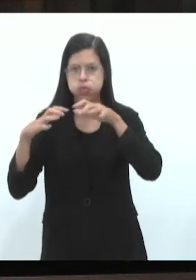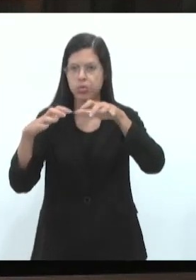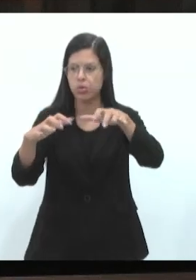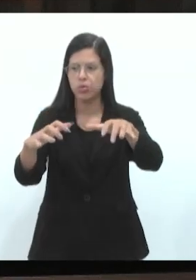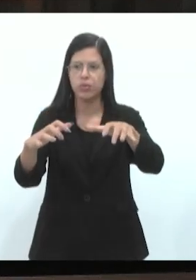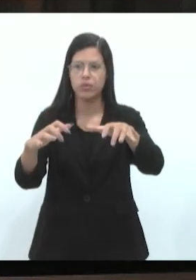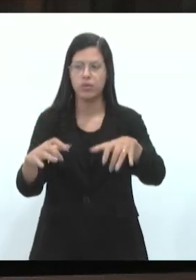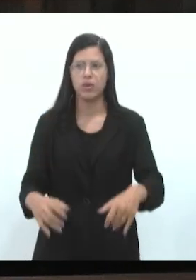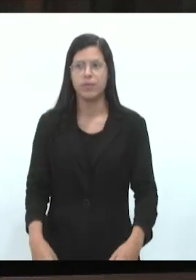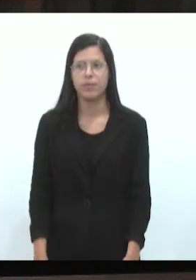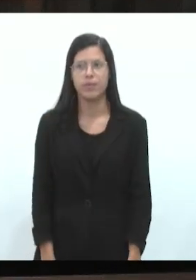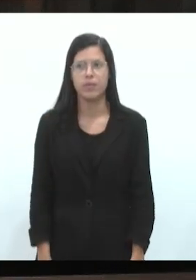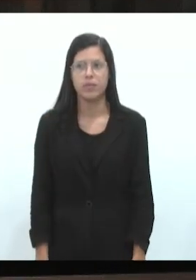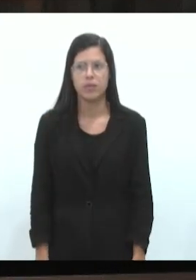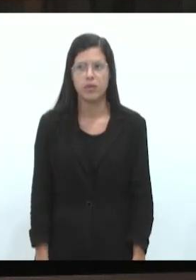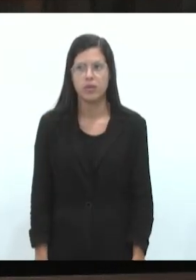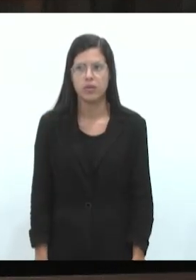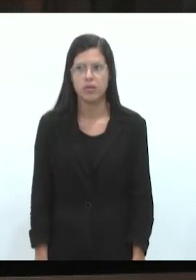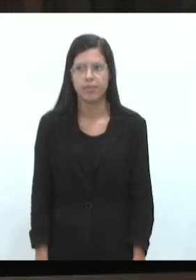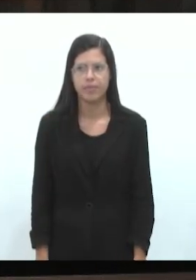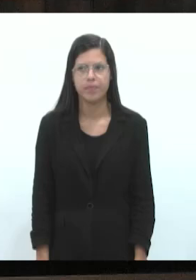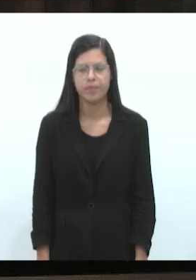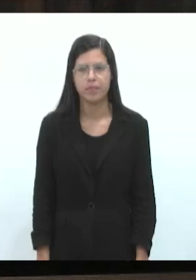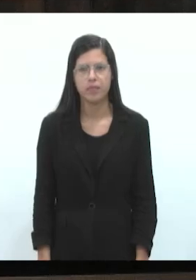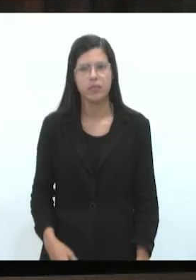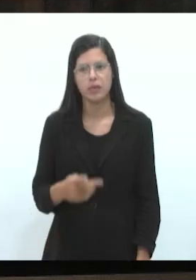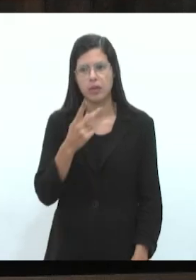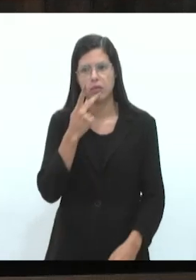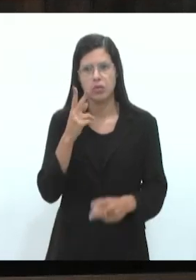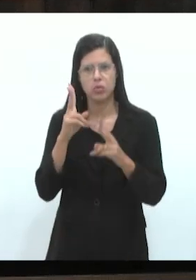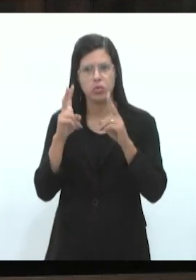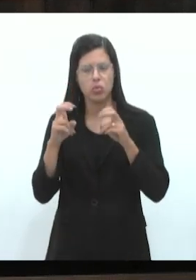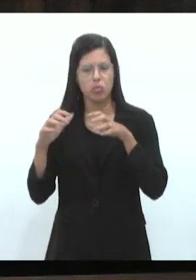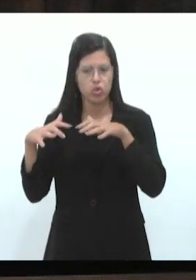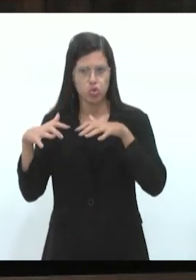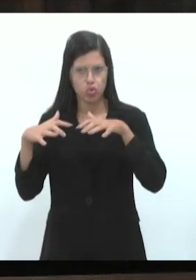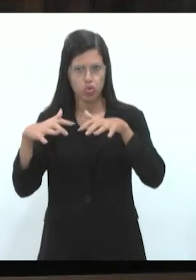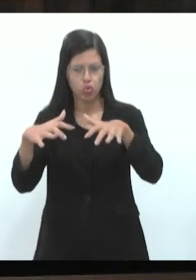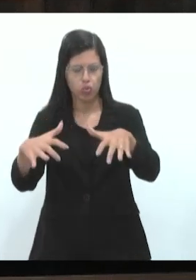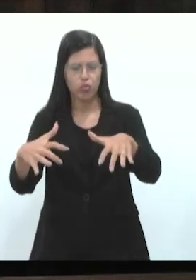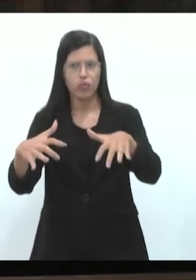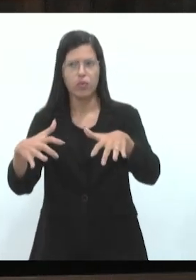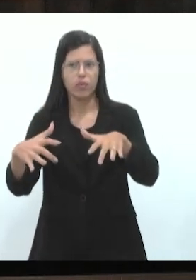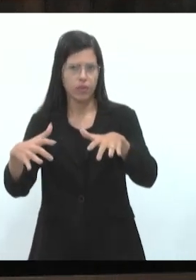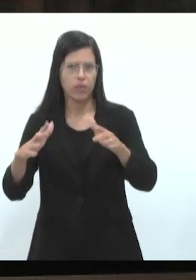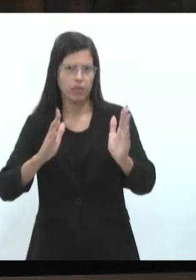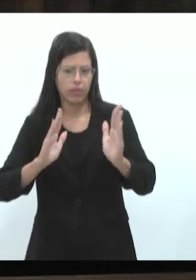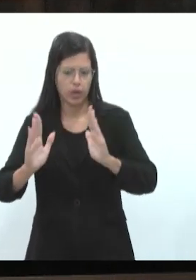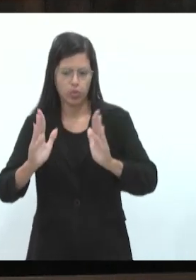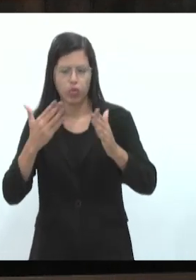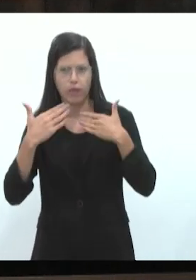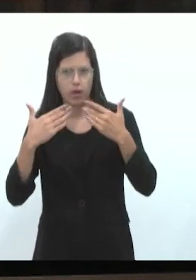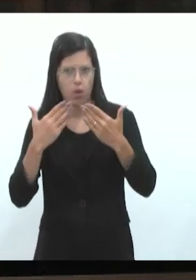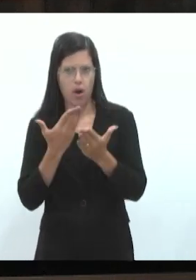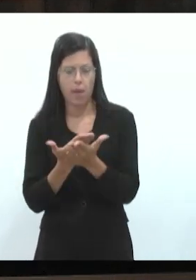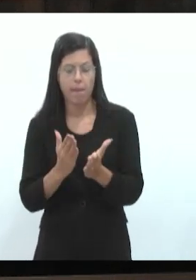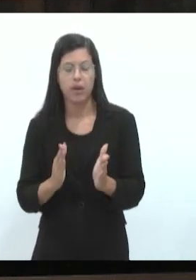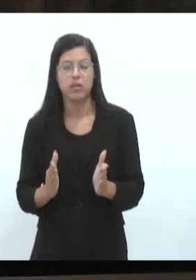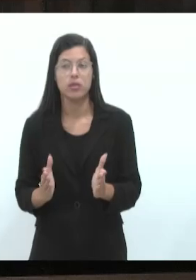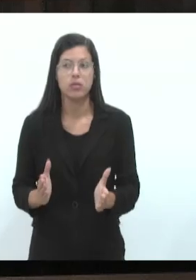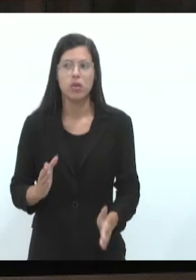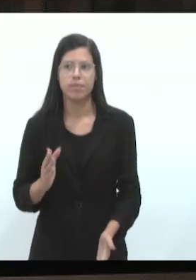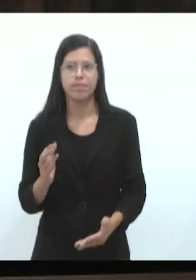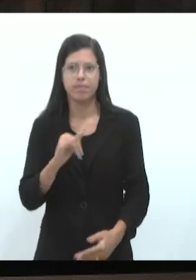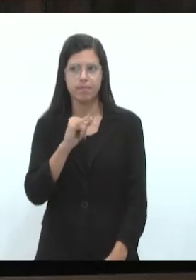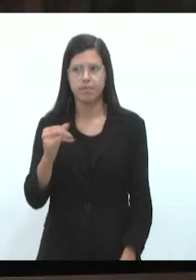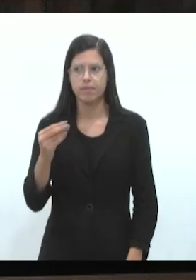fazendo essa menção às chuvas que vão encerrando o verão, Aproveito também a oportunidade